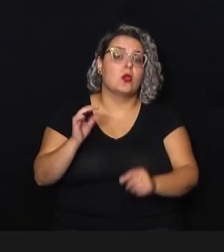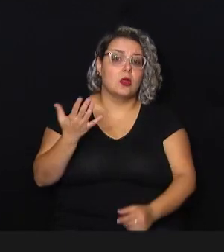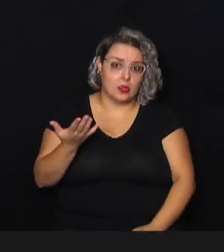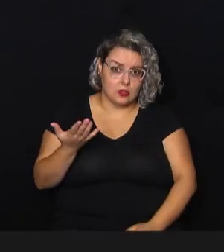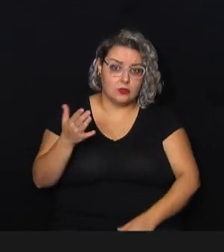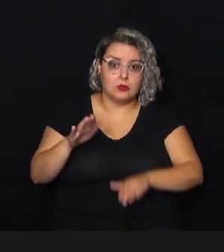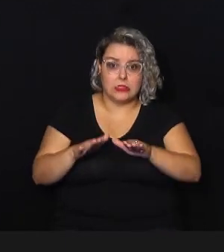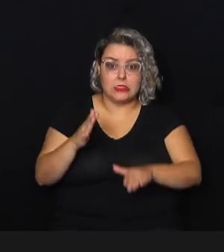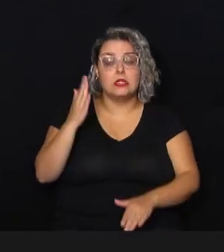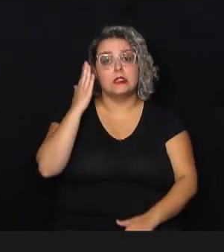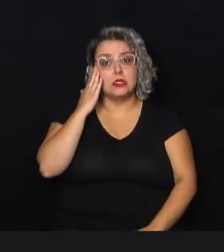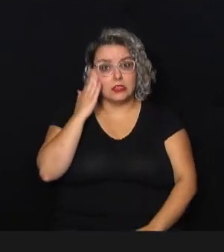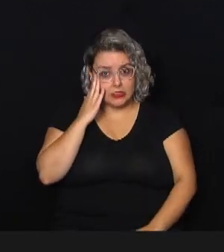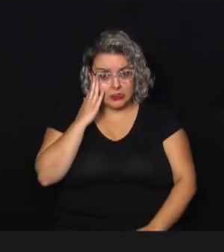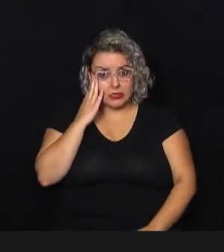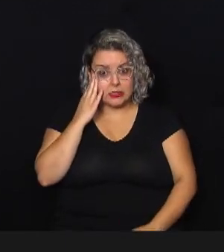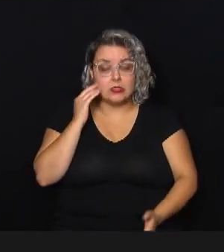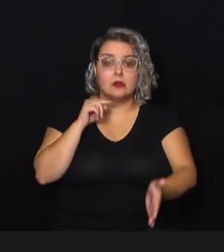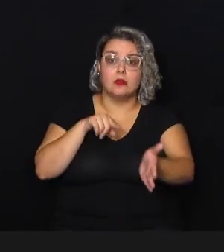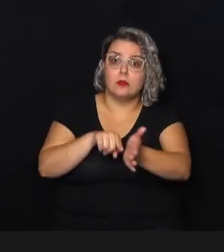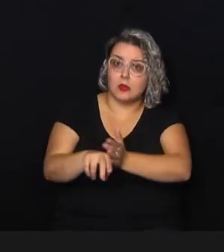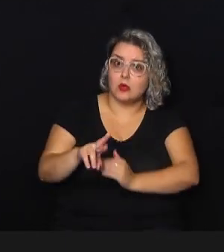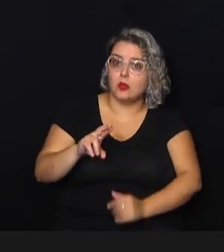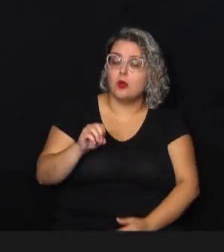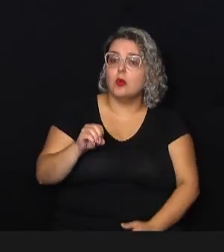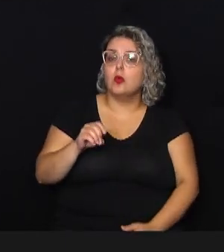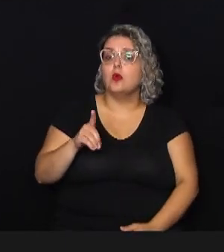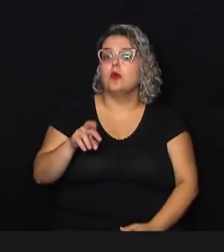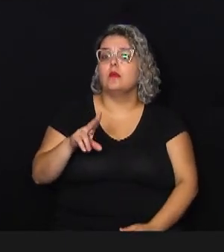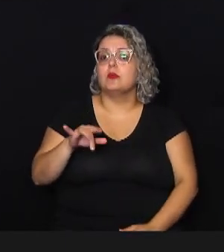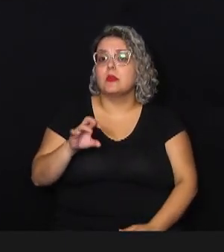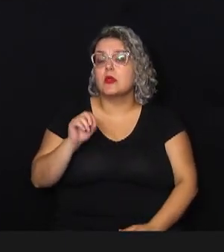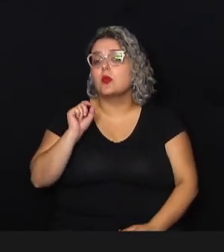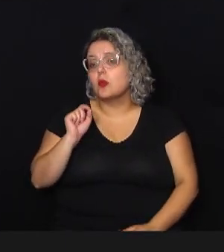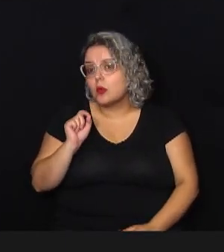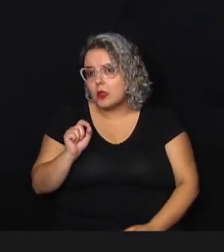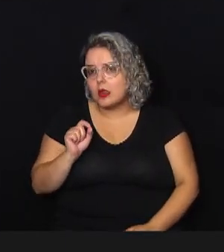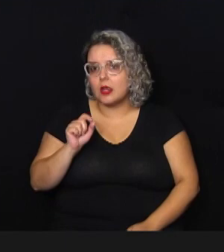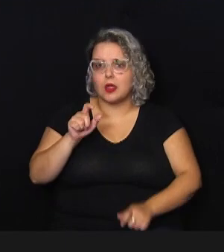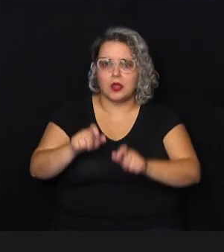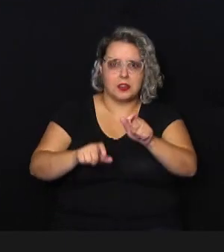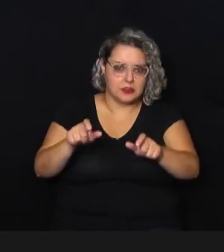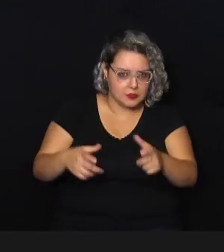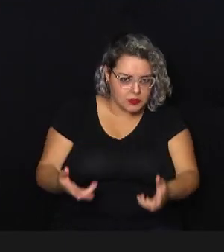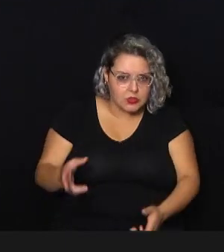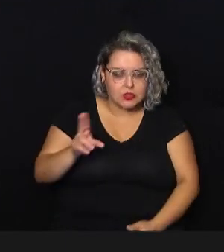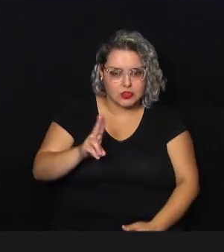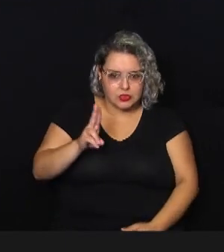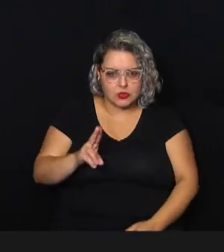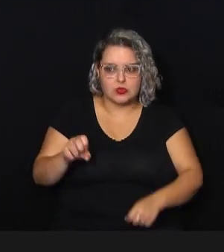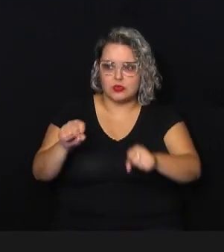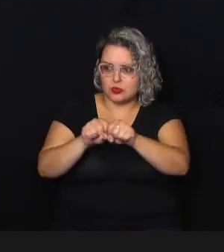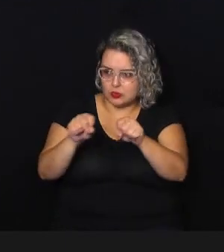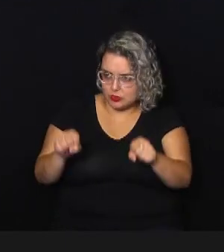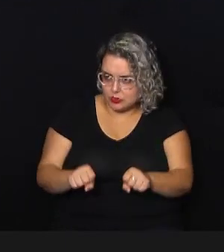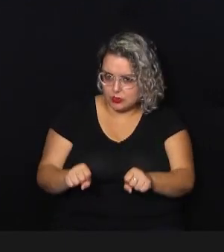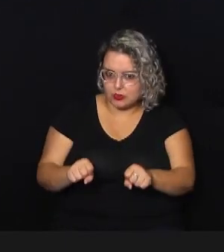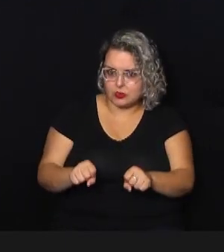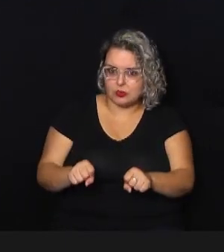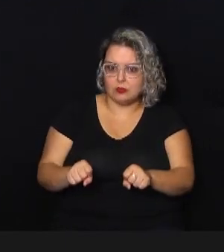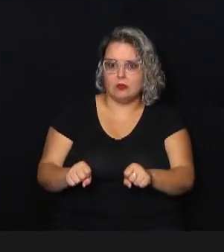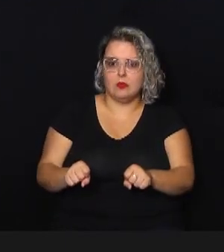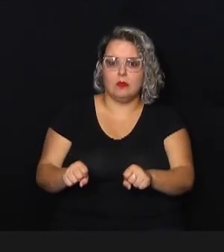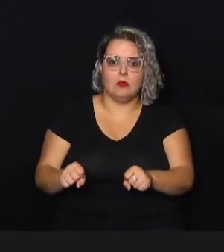eu entendo a pergunta do Rodrigo, é que essas pessoas que usam esse sistema para fins ilícitos